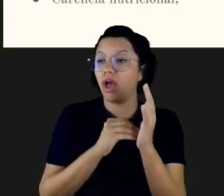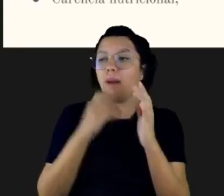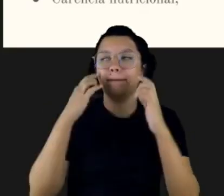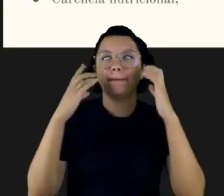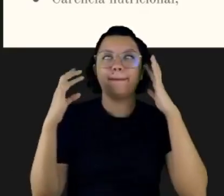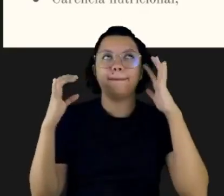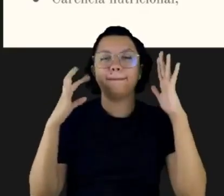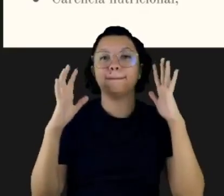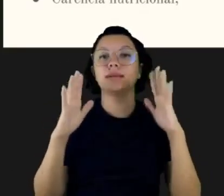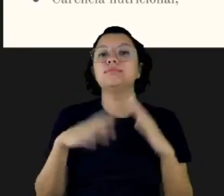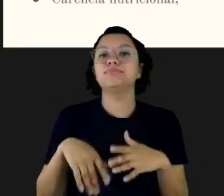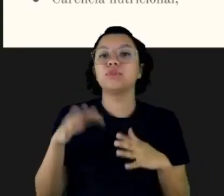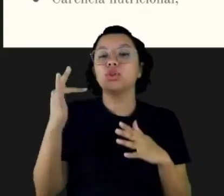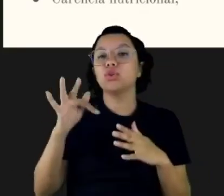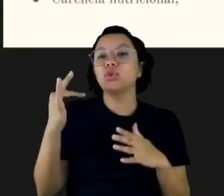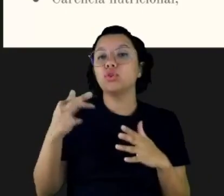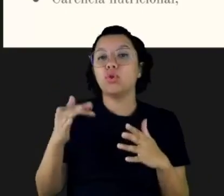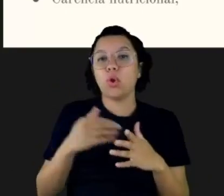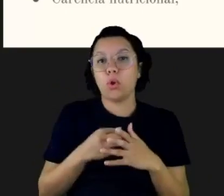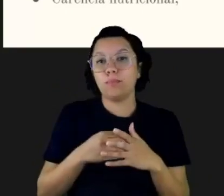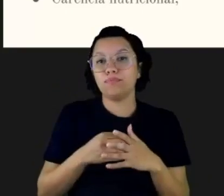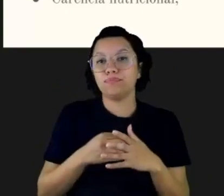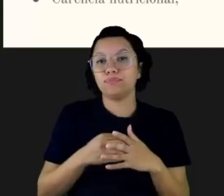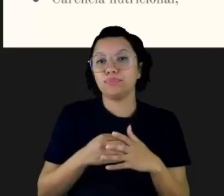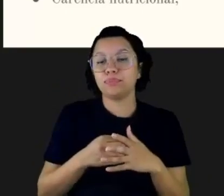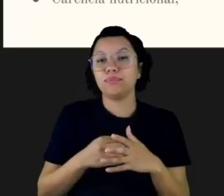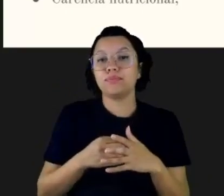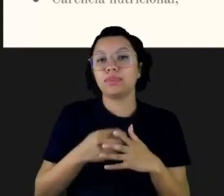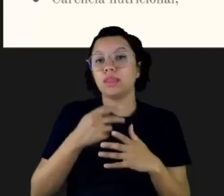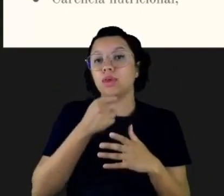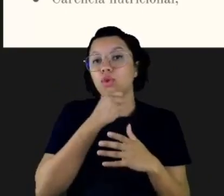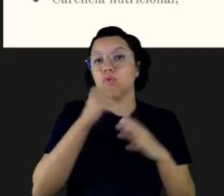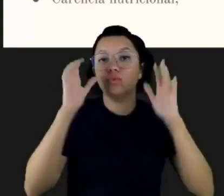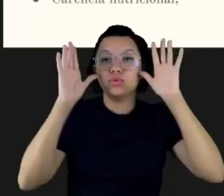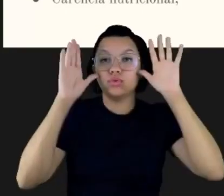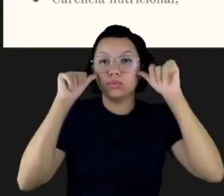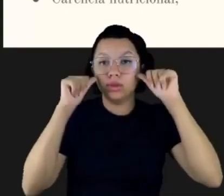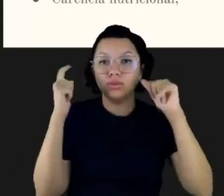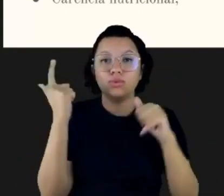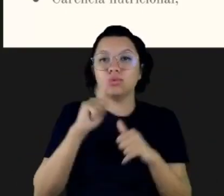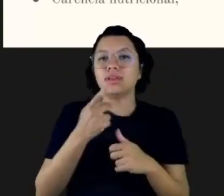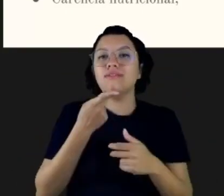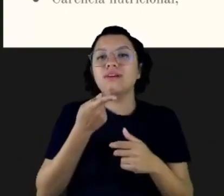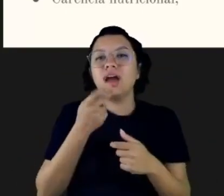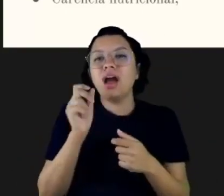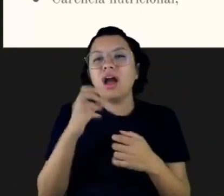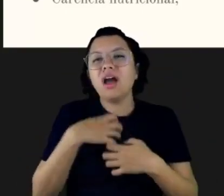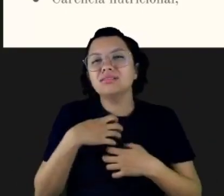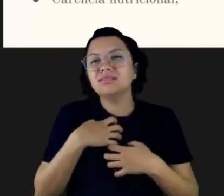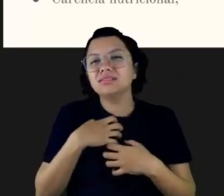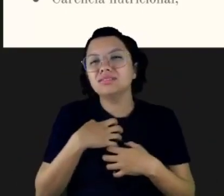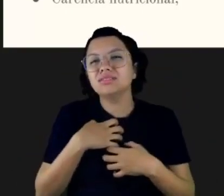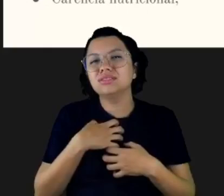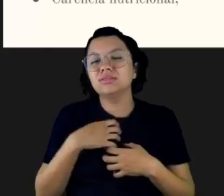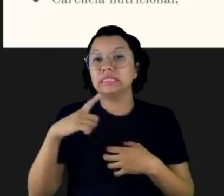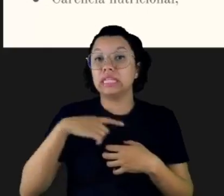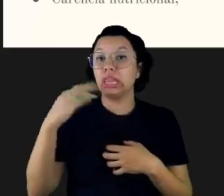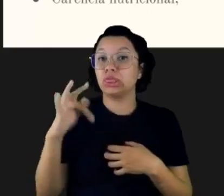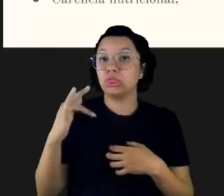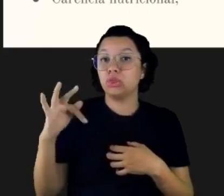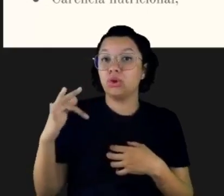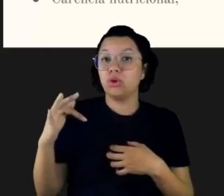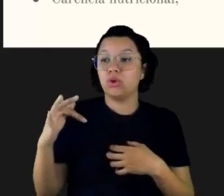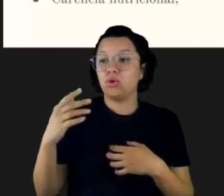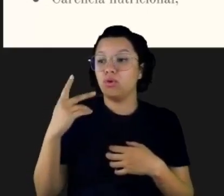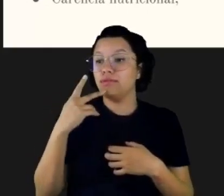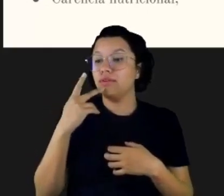com demência, que não sabe verbalizar o que está sentindo, ele pode ter dor e manifestar a dor com confusão mental.